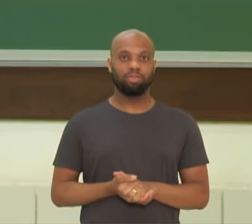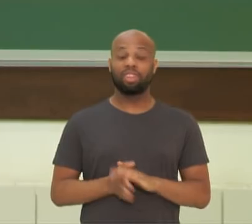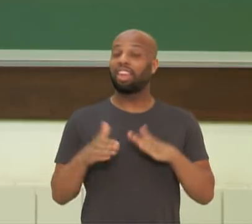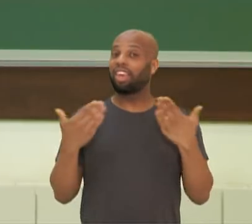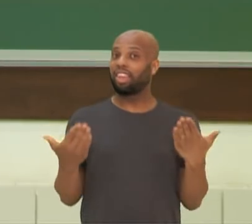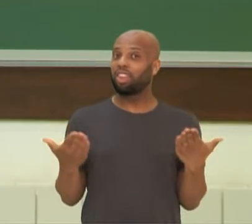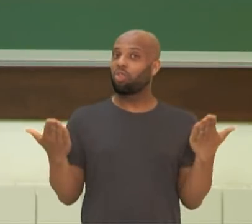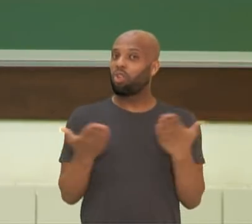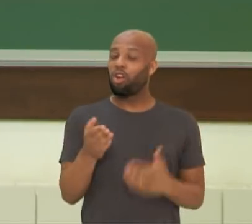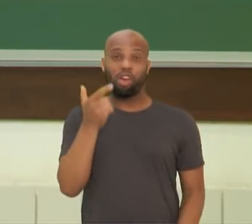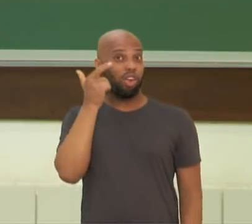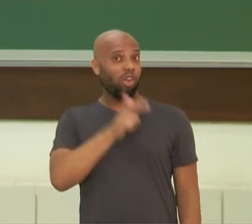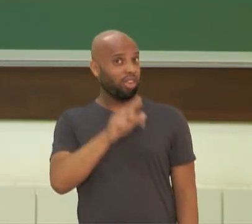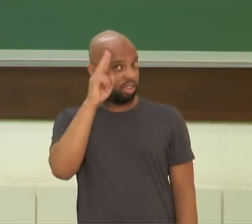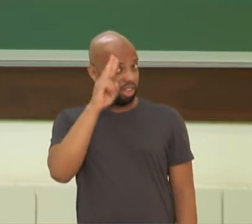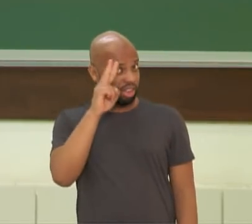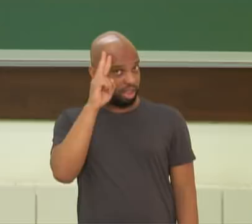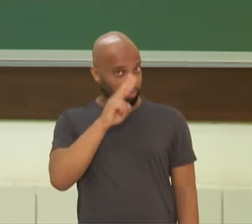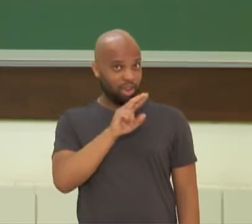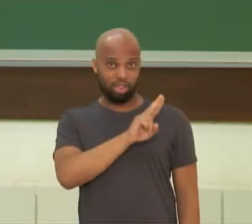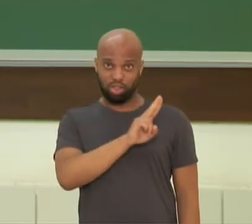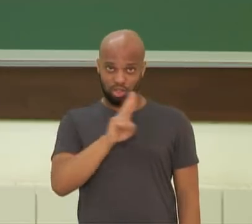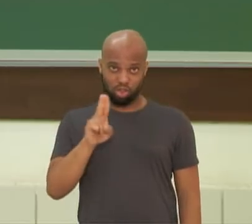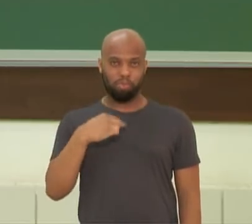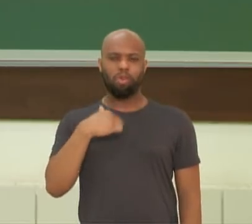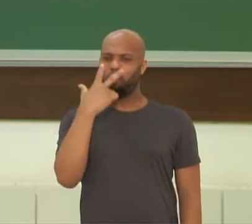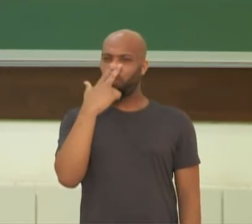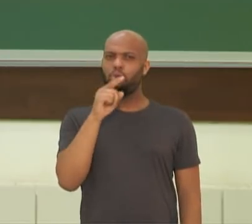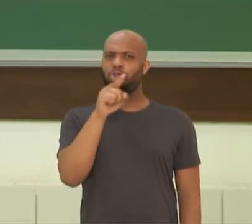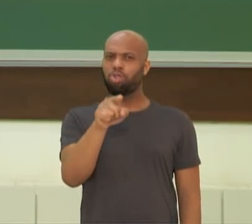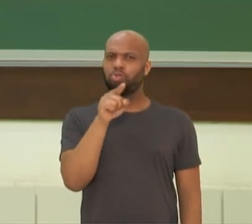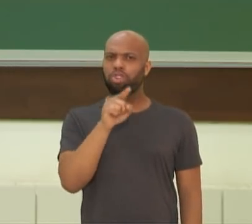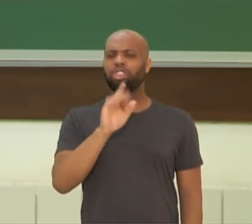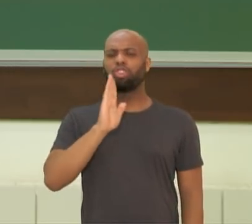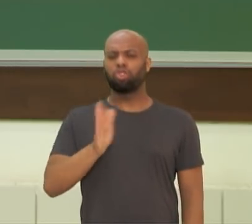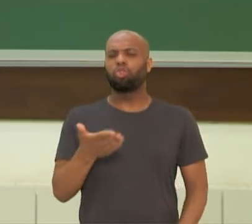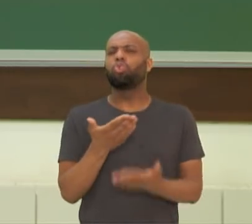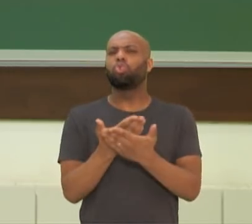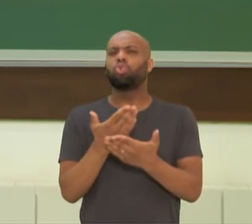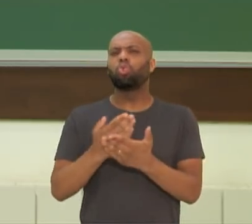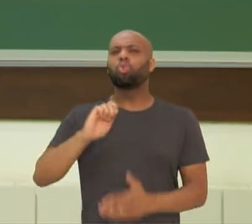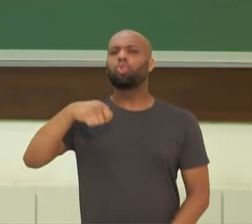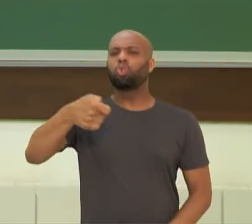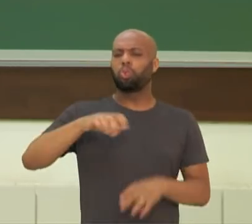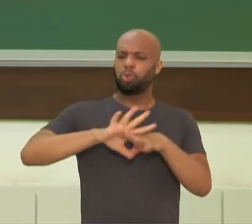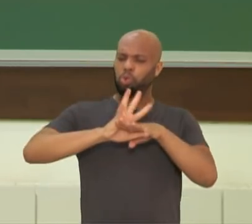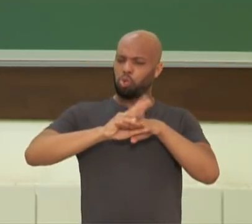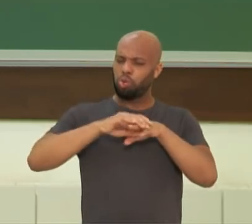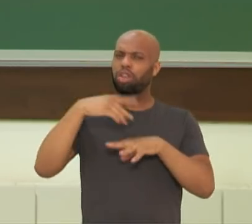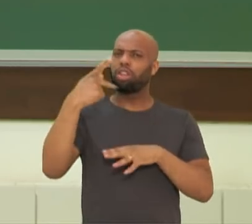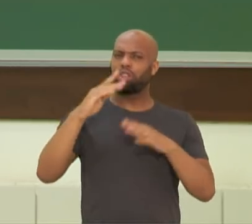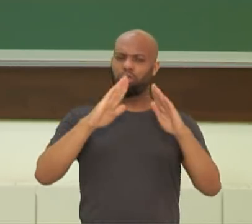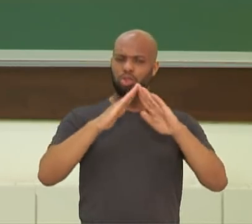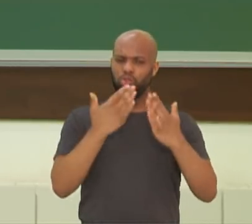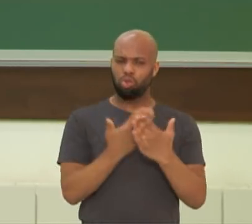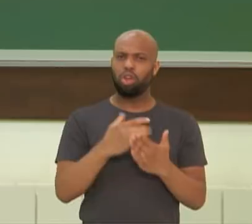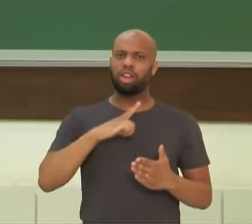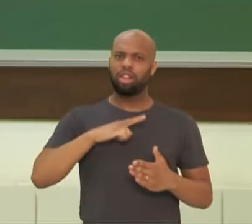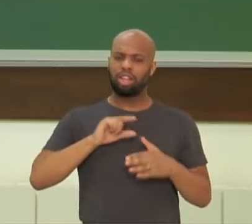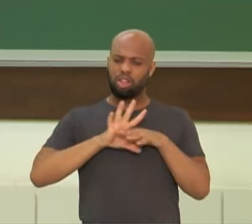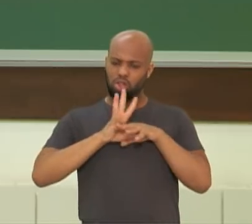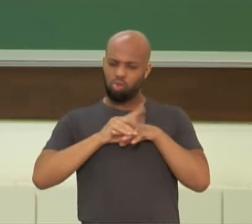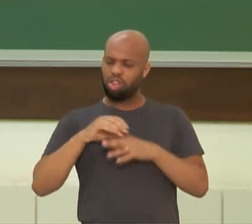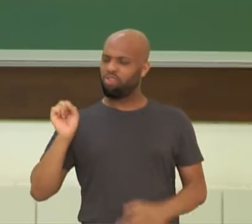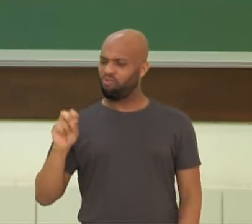E então, conseguiu lembrar? Eu acredito que em outros momentos você já estudou na sua escola sobre doenças